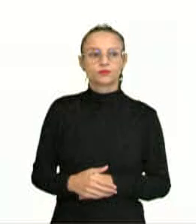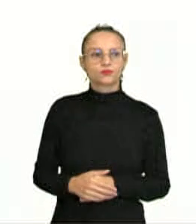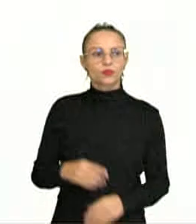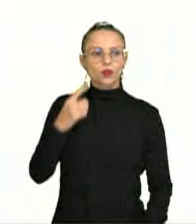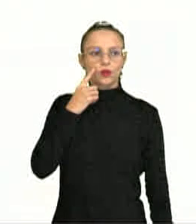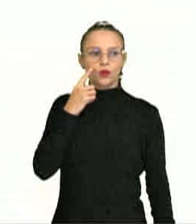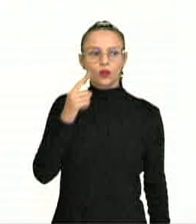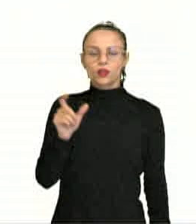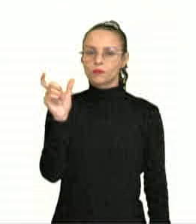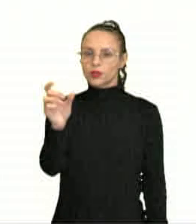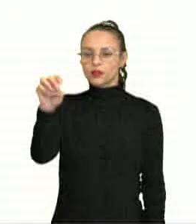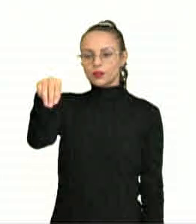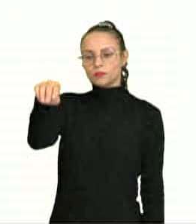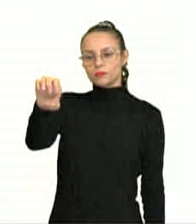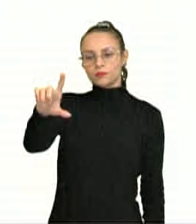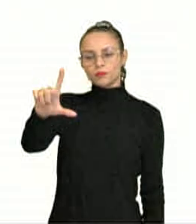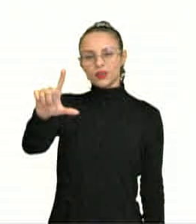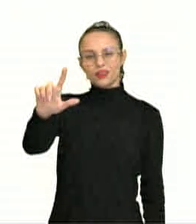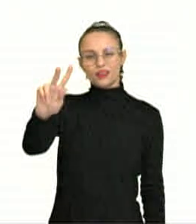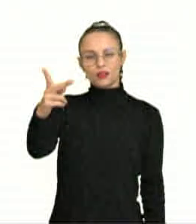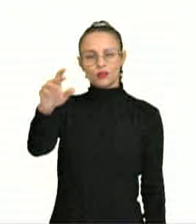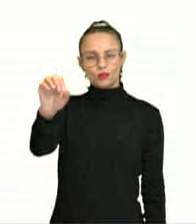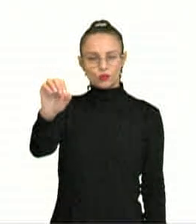Melhor, no lugar de melhor.